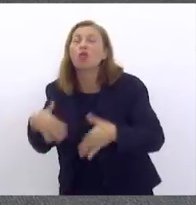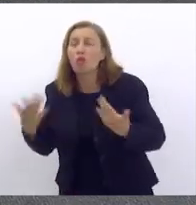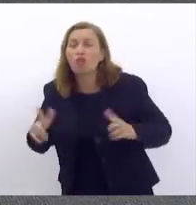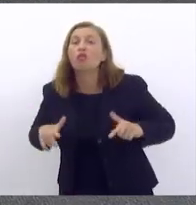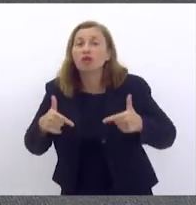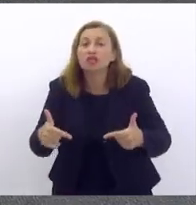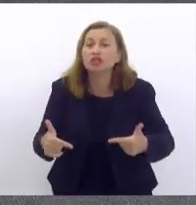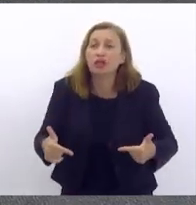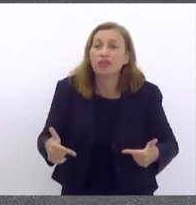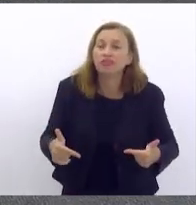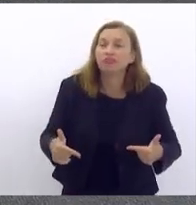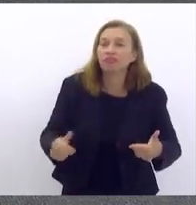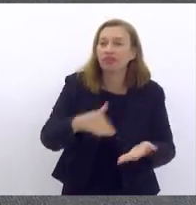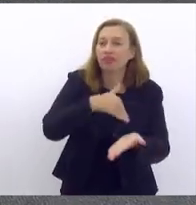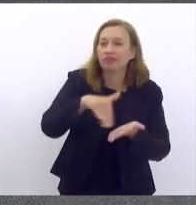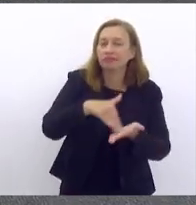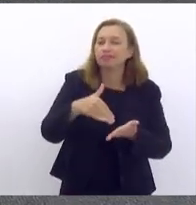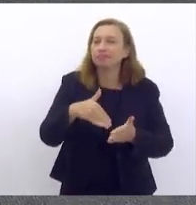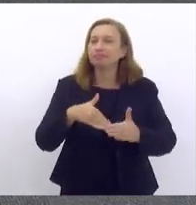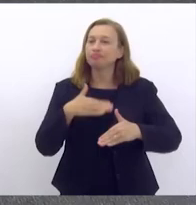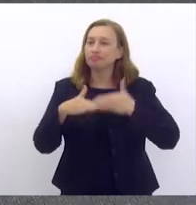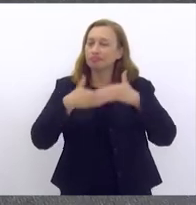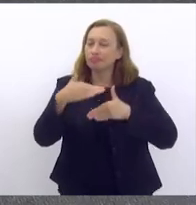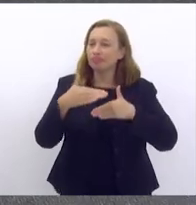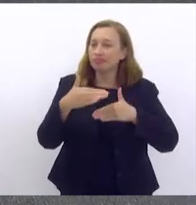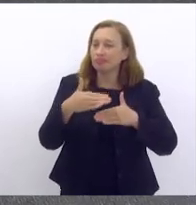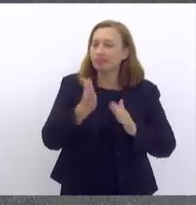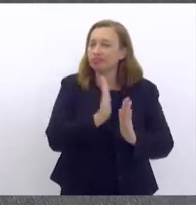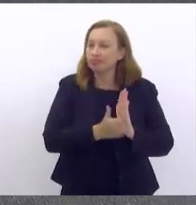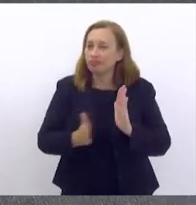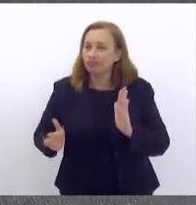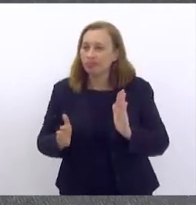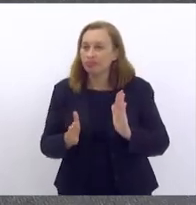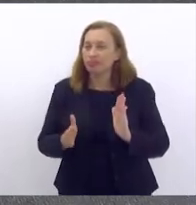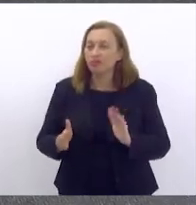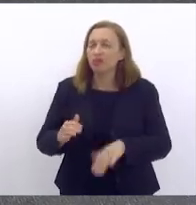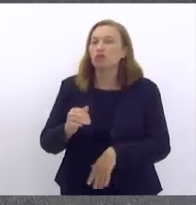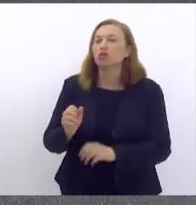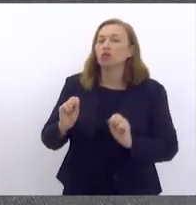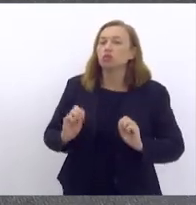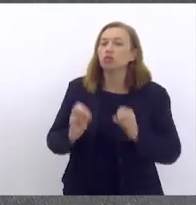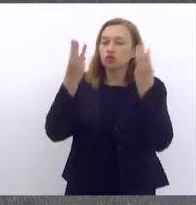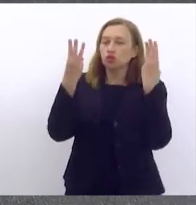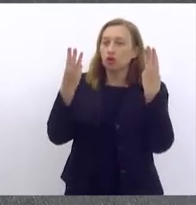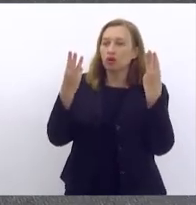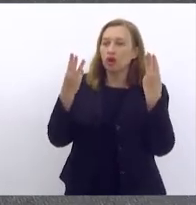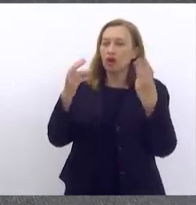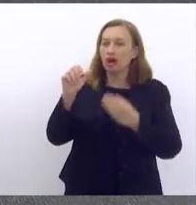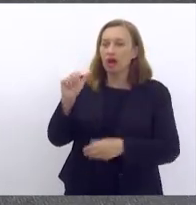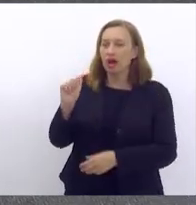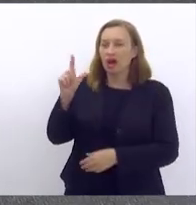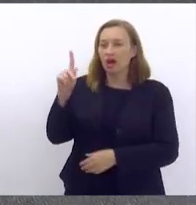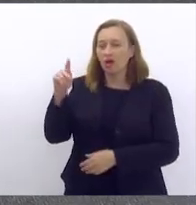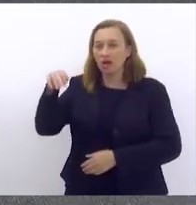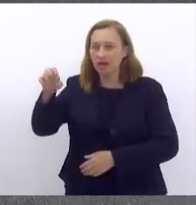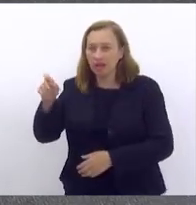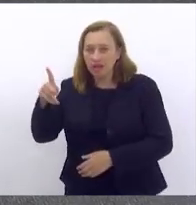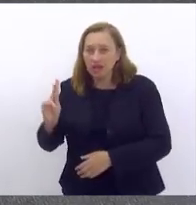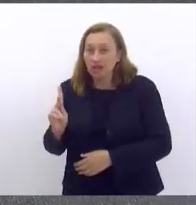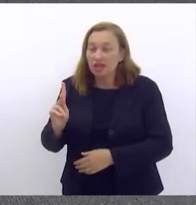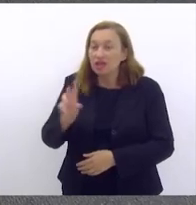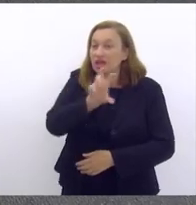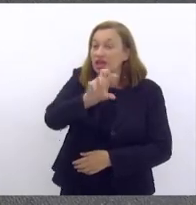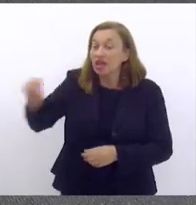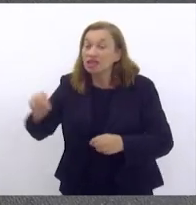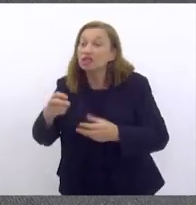ação da Secretaria de Ordem Pública do Rio enquanto ao show do Alok, que tivemos mais de 500 ocorrências? Qual